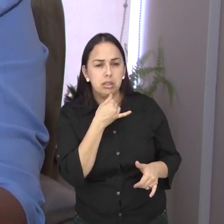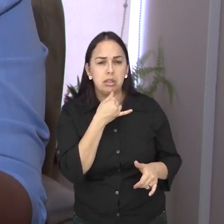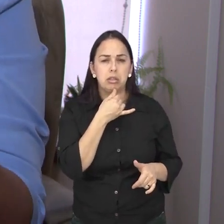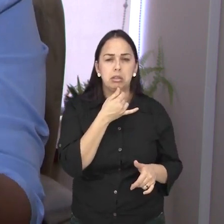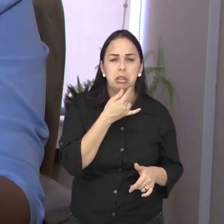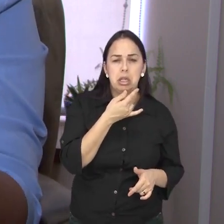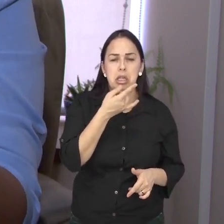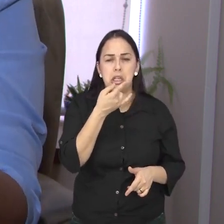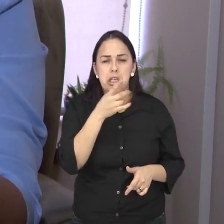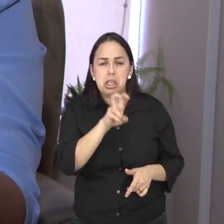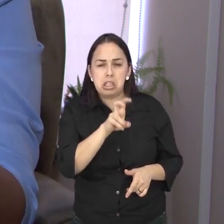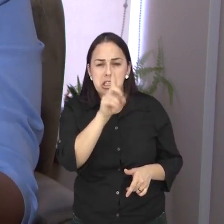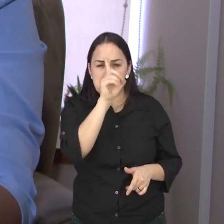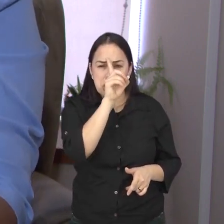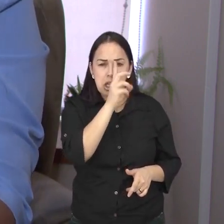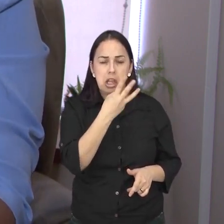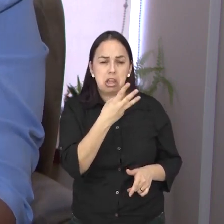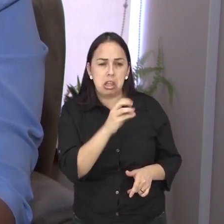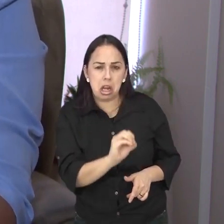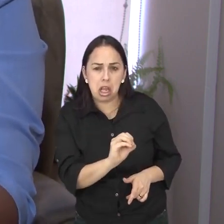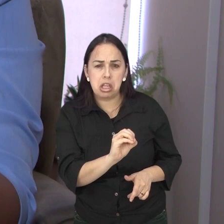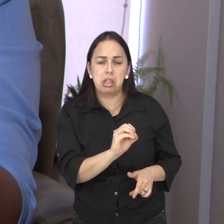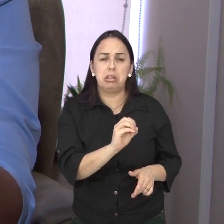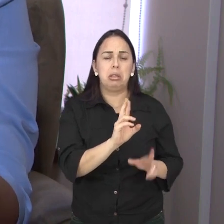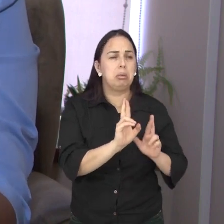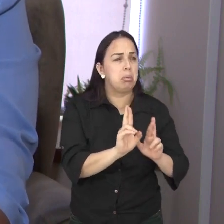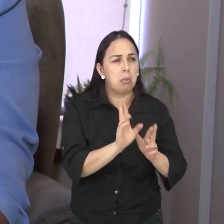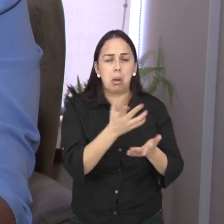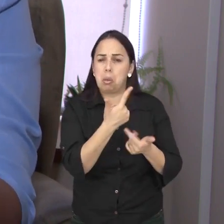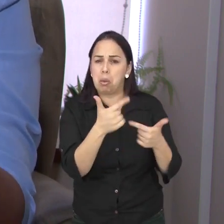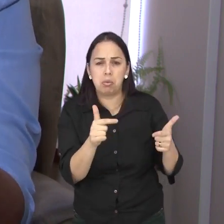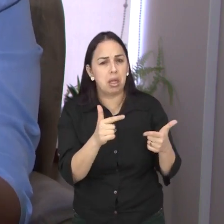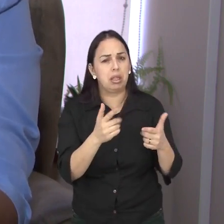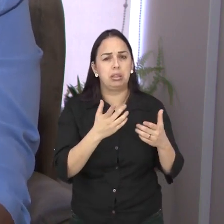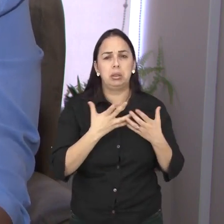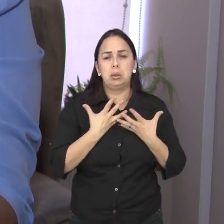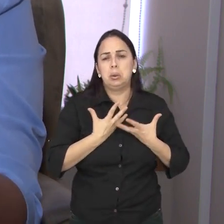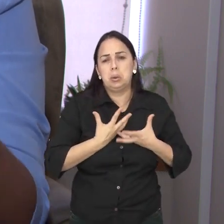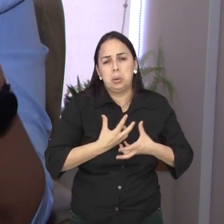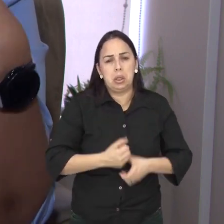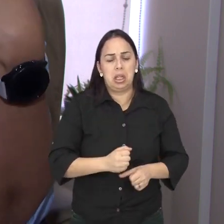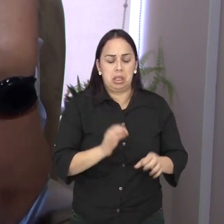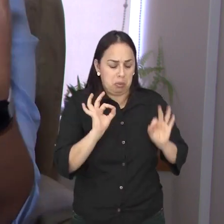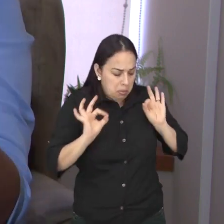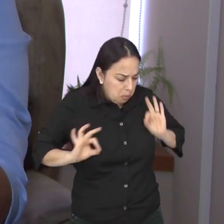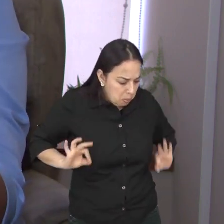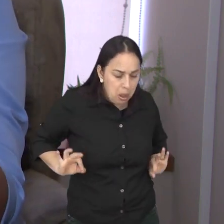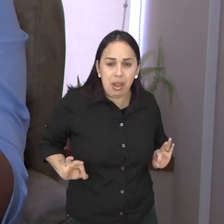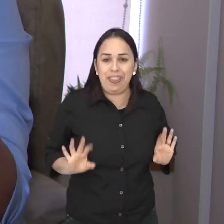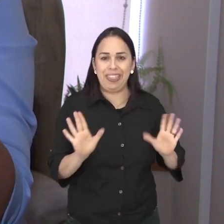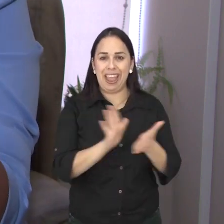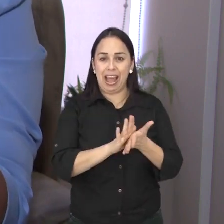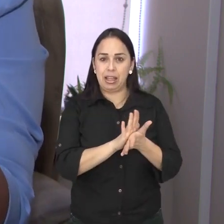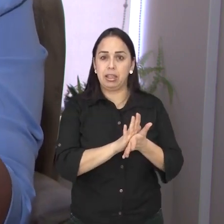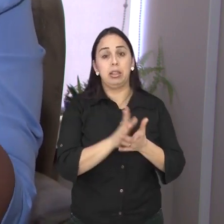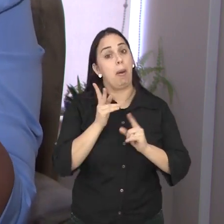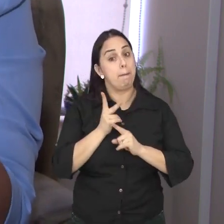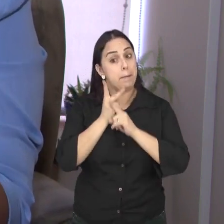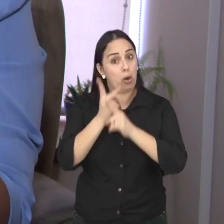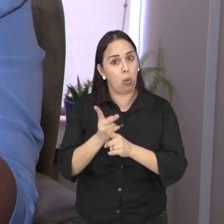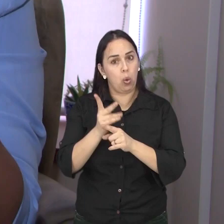uma situação há mais de 15, 30 dias, com desesperança, desânimo, sem vontade de se arrumar, de falar com as